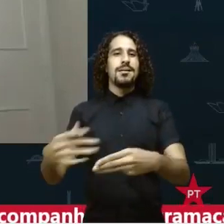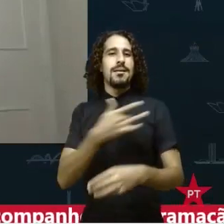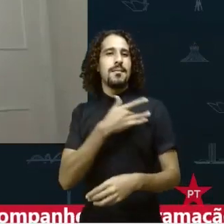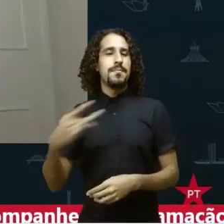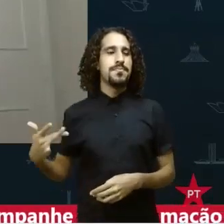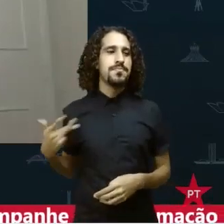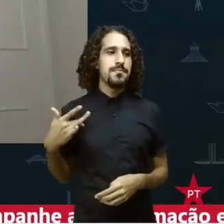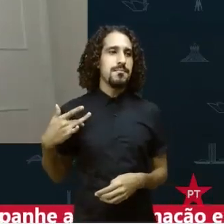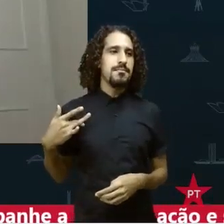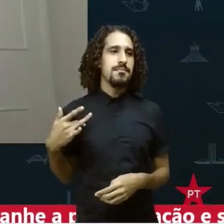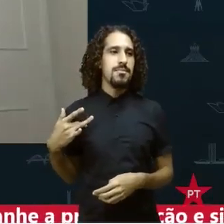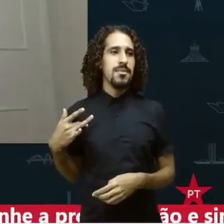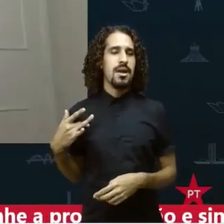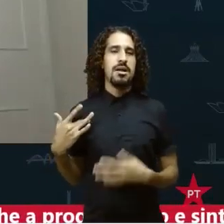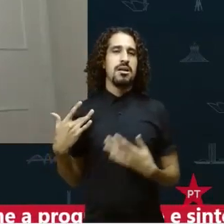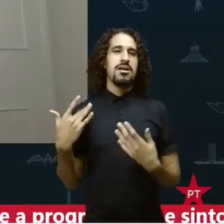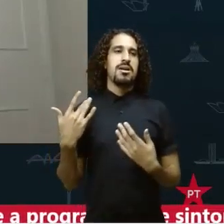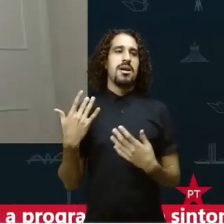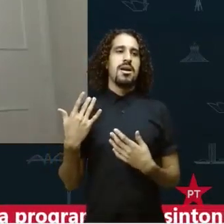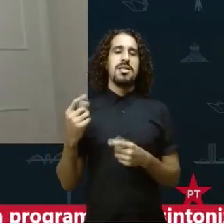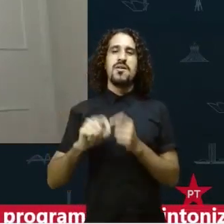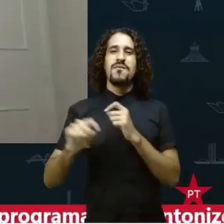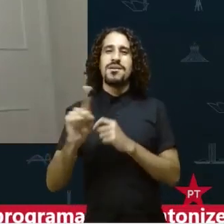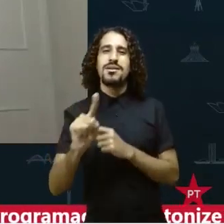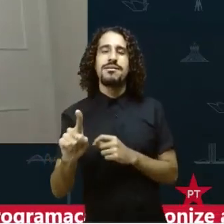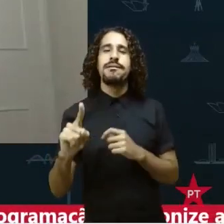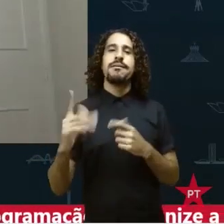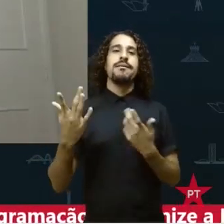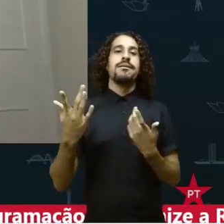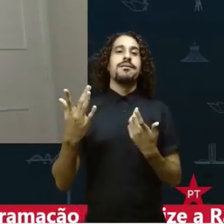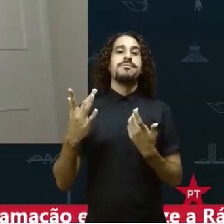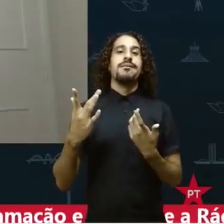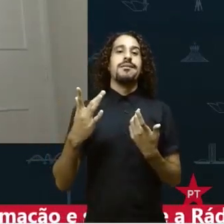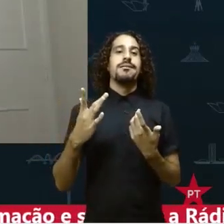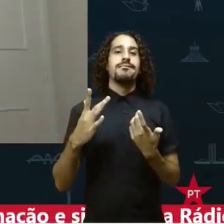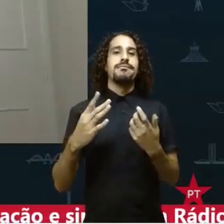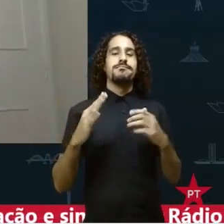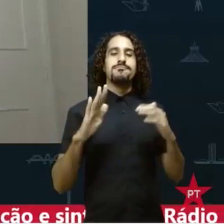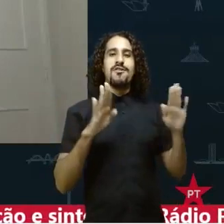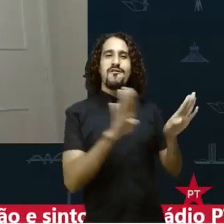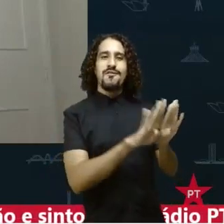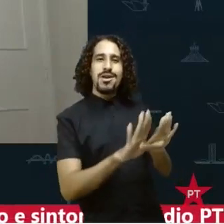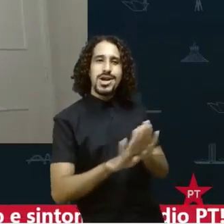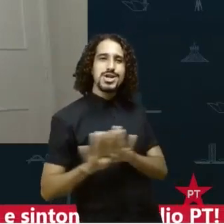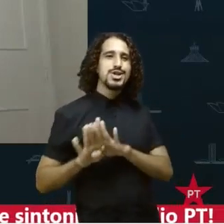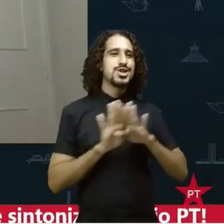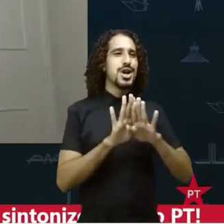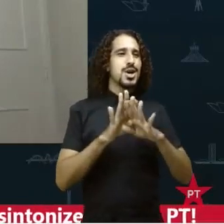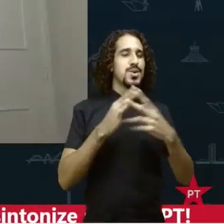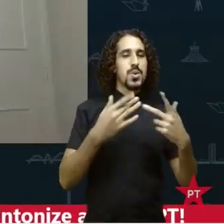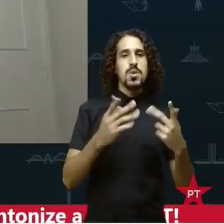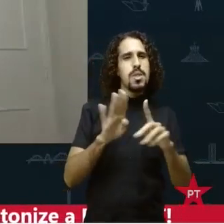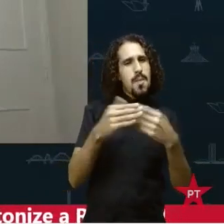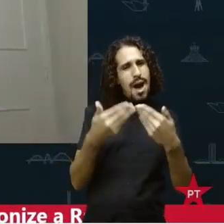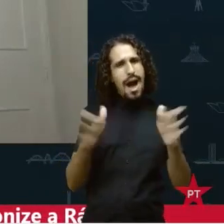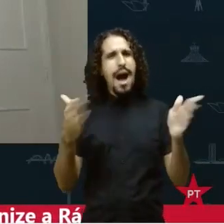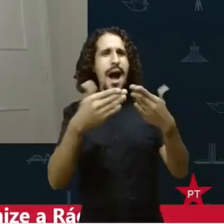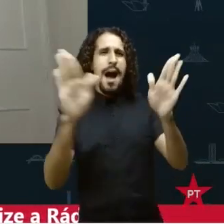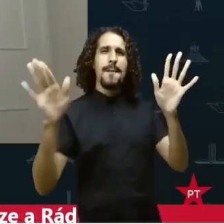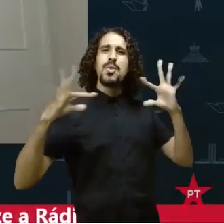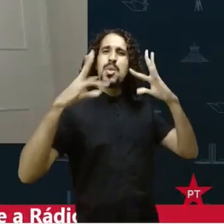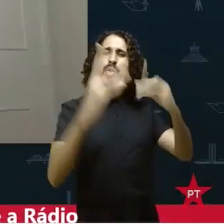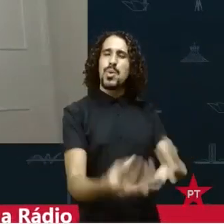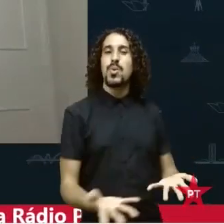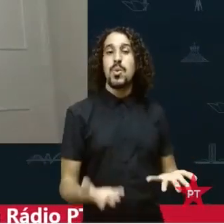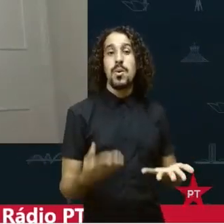que não adotasse essas medidas de isolamento social, não fechasse a economia, reabrisse rapidamente. Enfim,